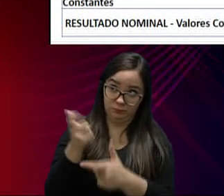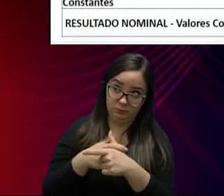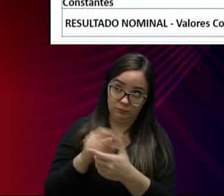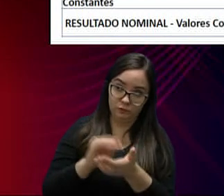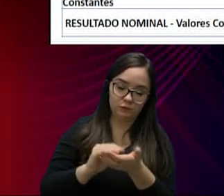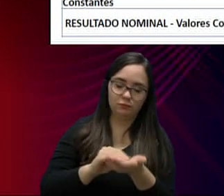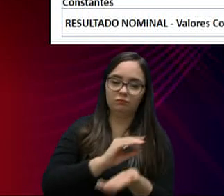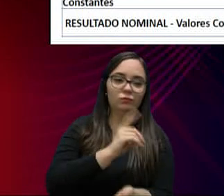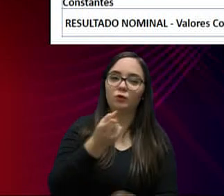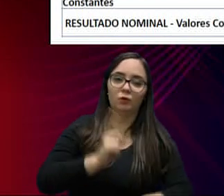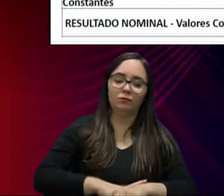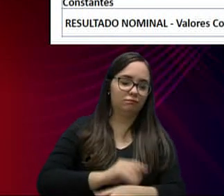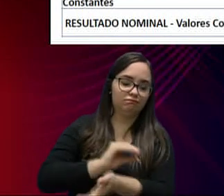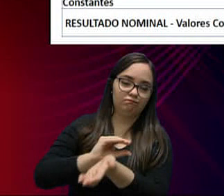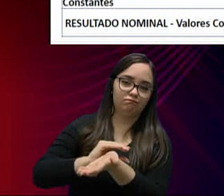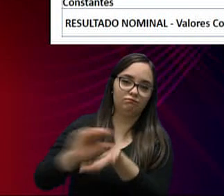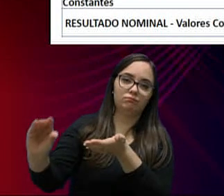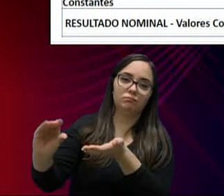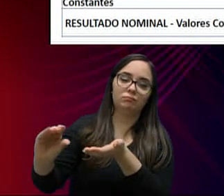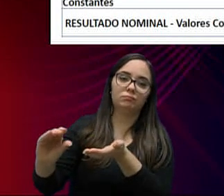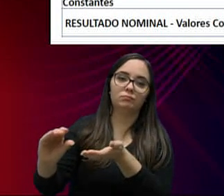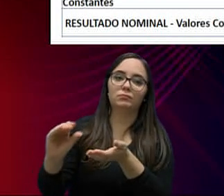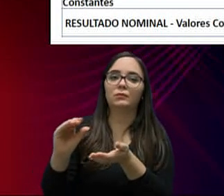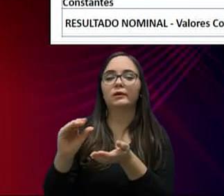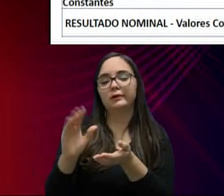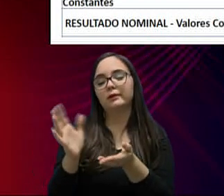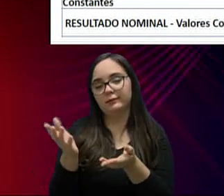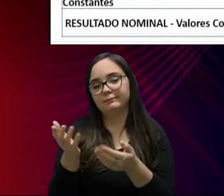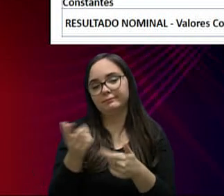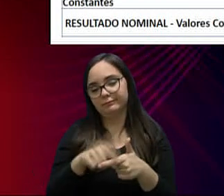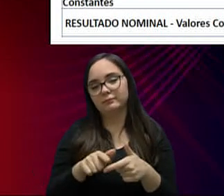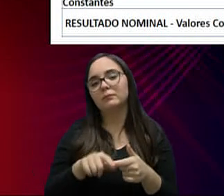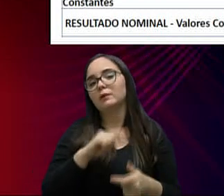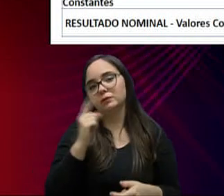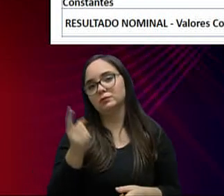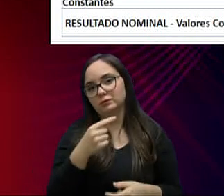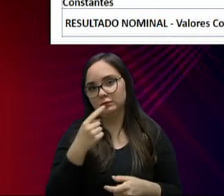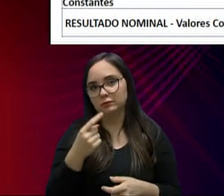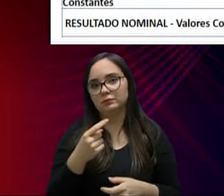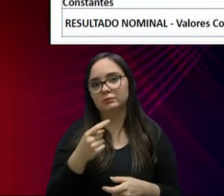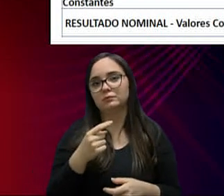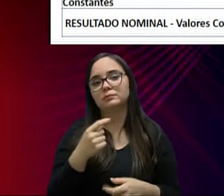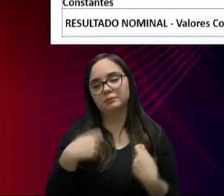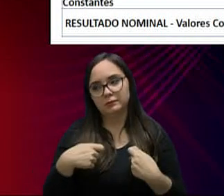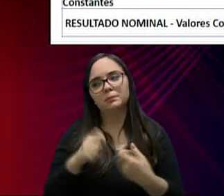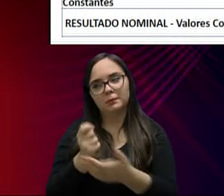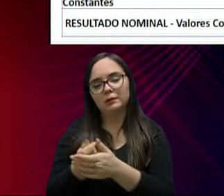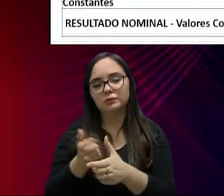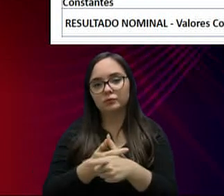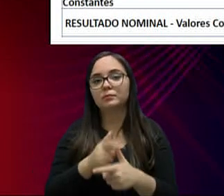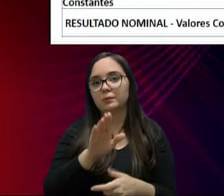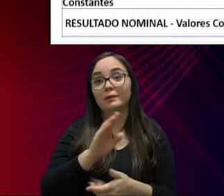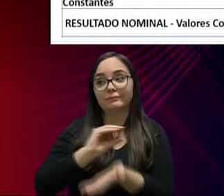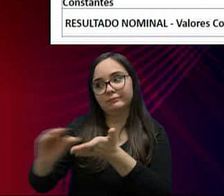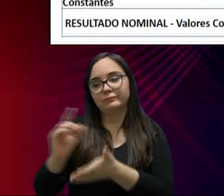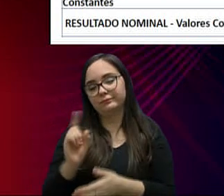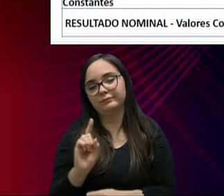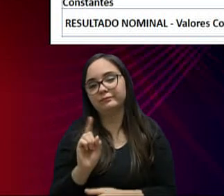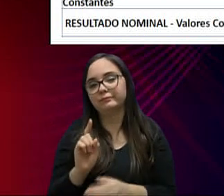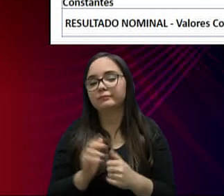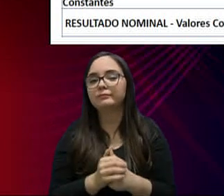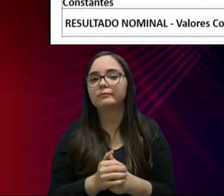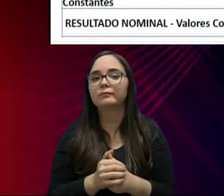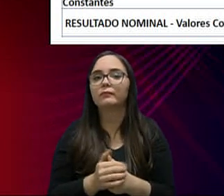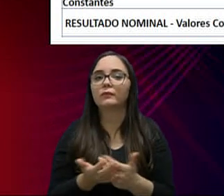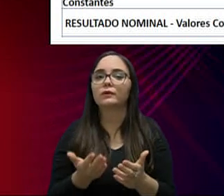dívida e fosse a de uma vez só vão pagar essa dívida teria esse débito eu acho que a mente que nós temos trabalhar pesado nesse sentido e aí a